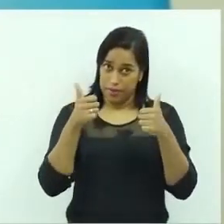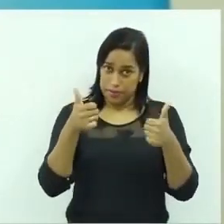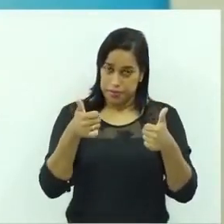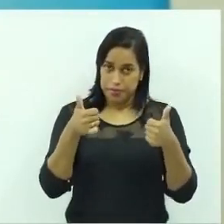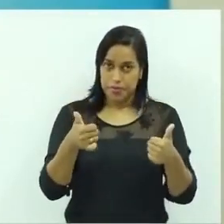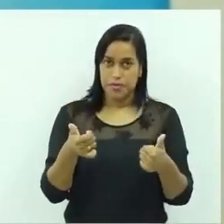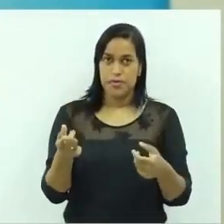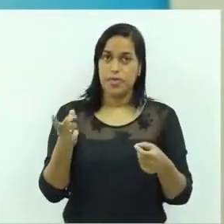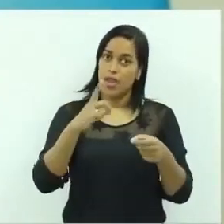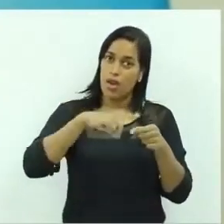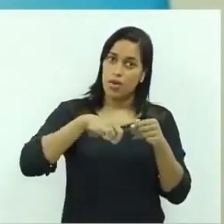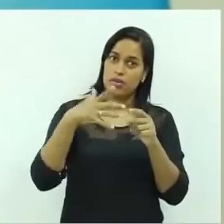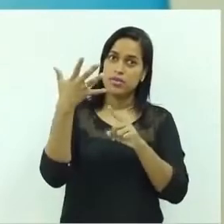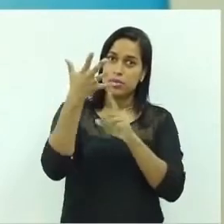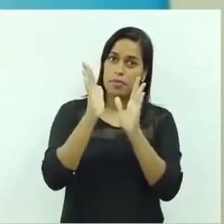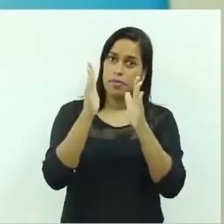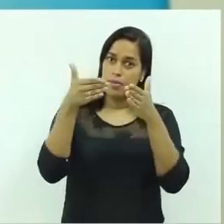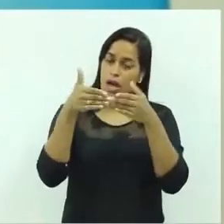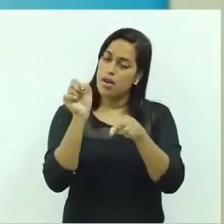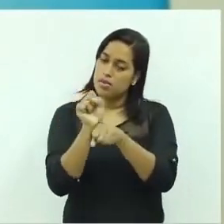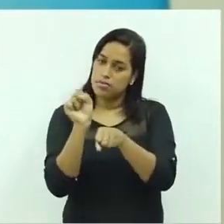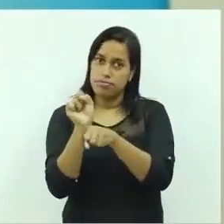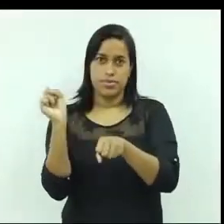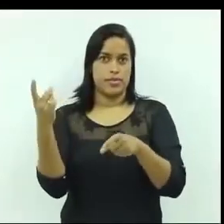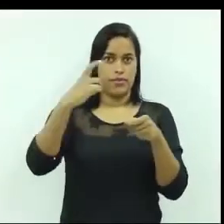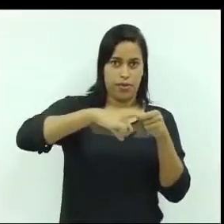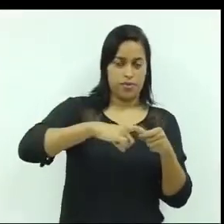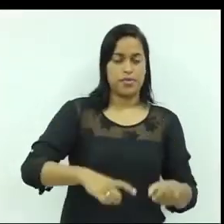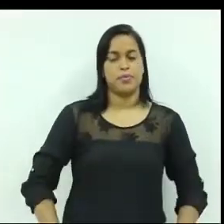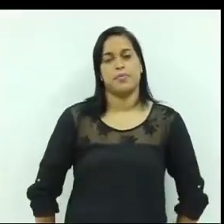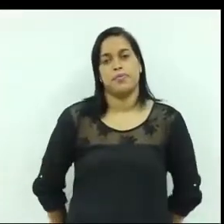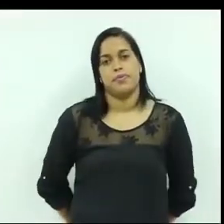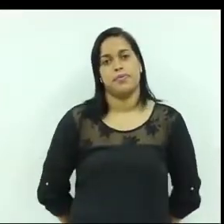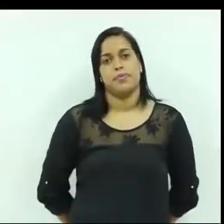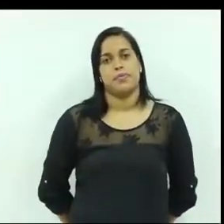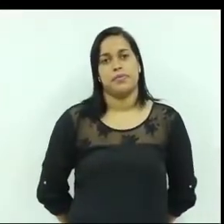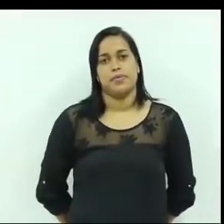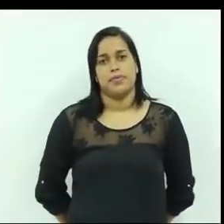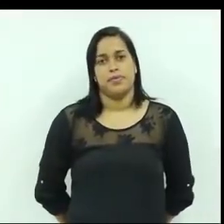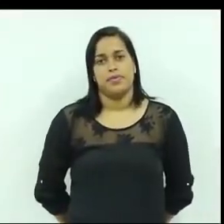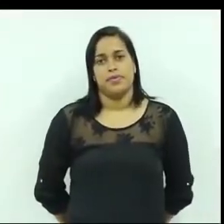lá? Todo mundo para o fórum? Pausa o vídeo. Daqui a pouco a gente volta.